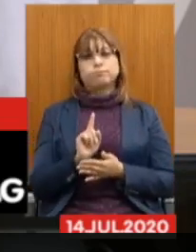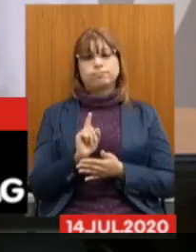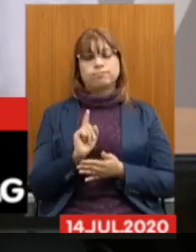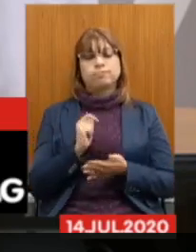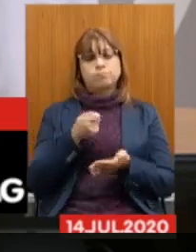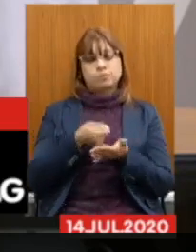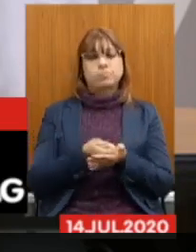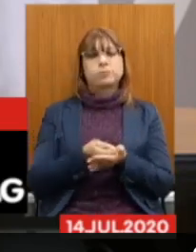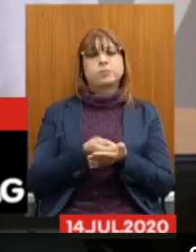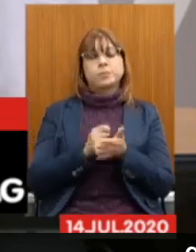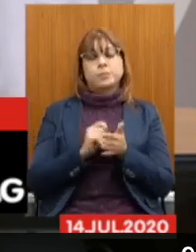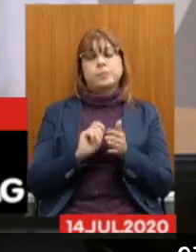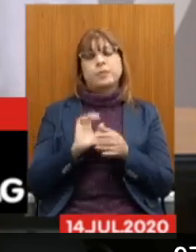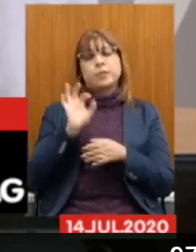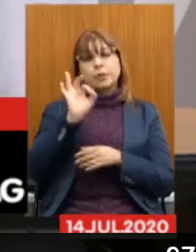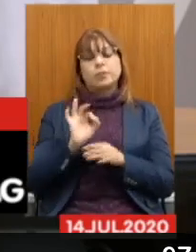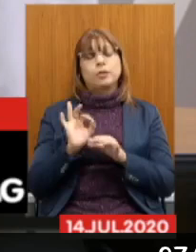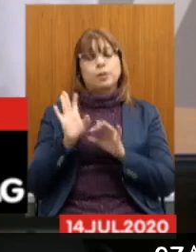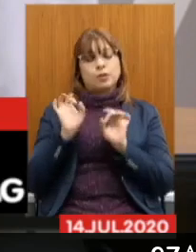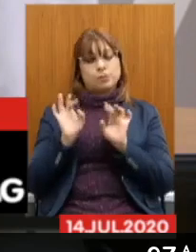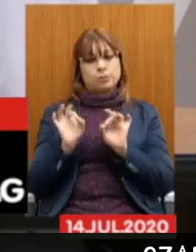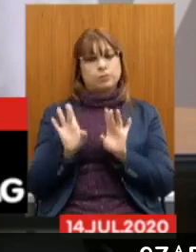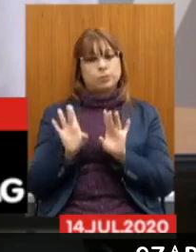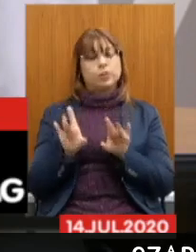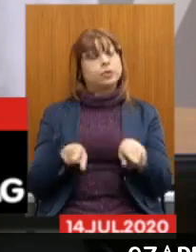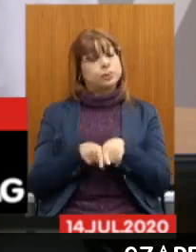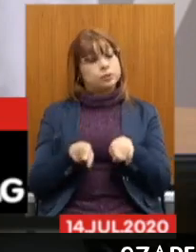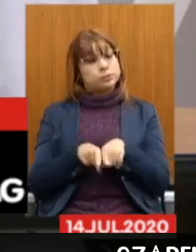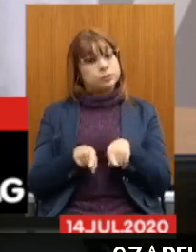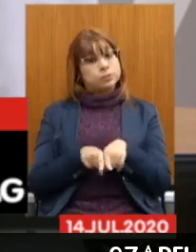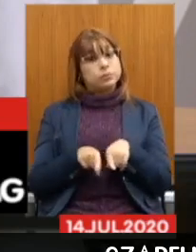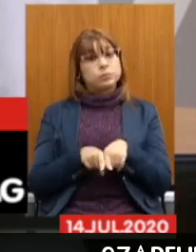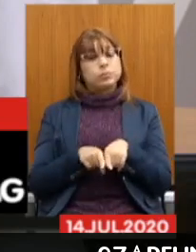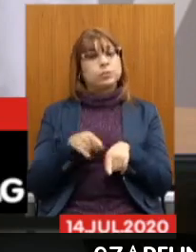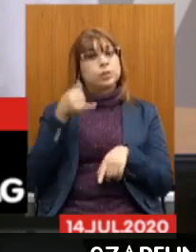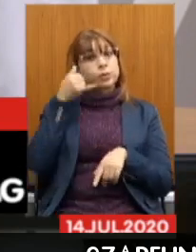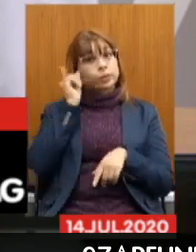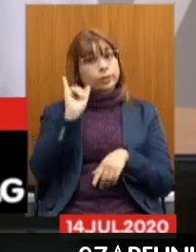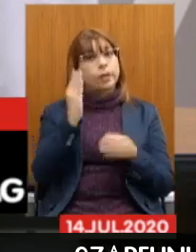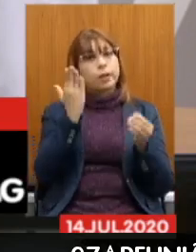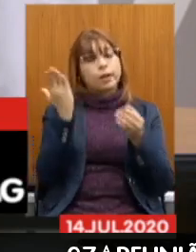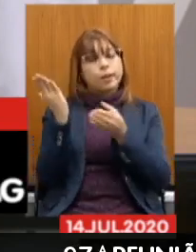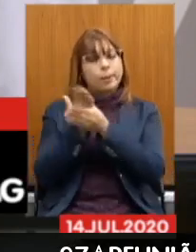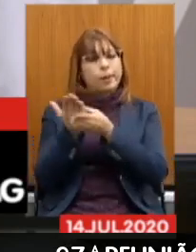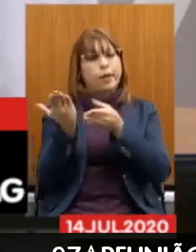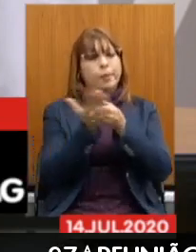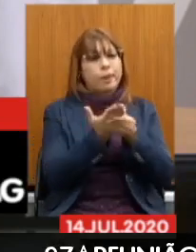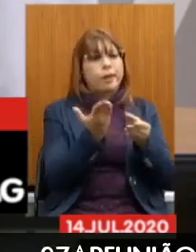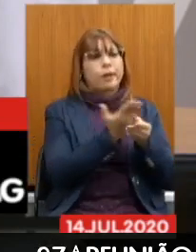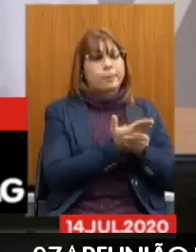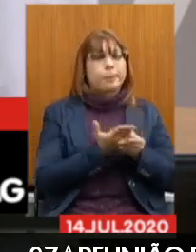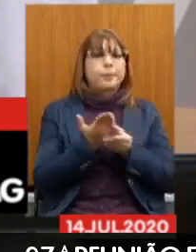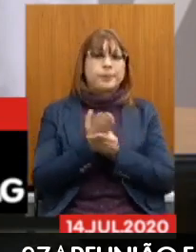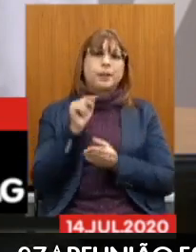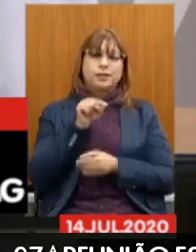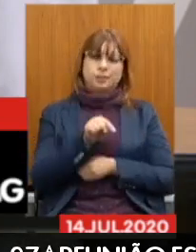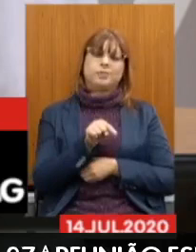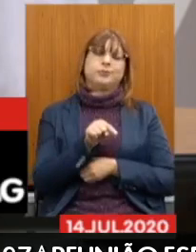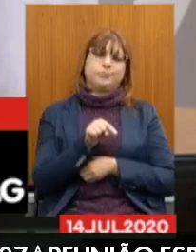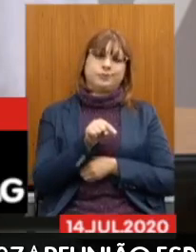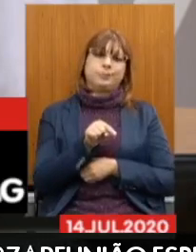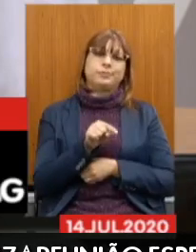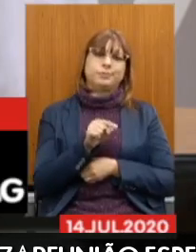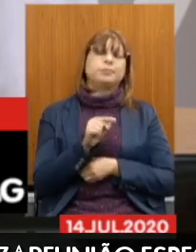todo o exposto e também para evitar a judicialização dessa questão. Acreditamos que será